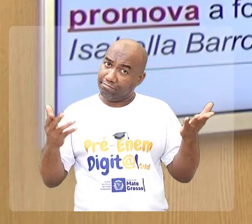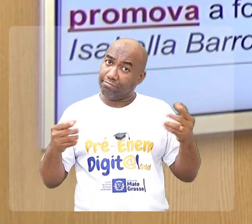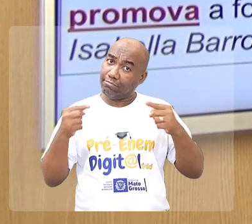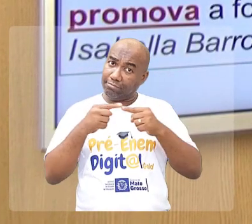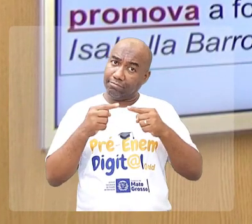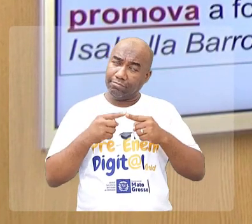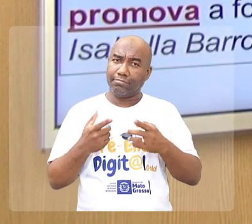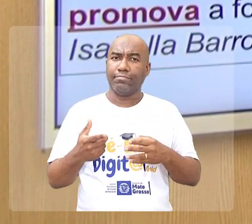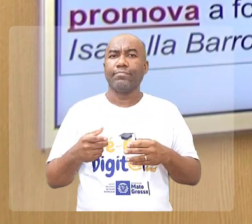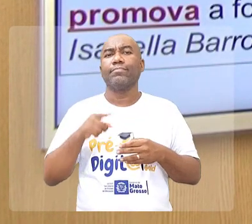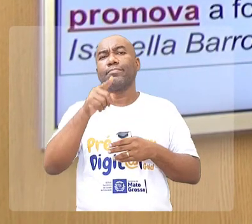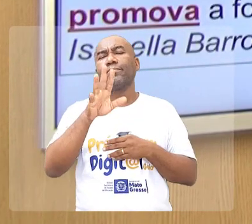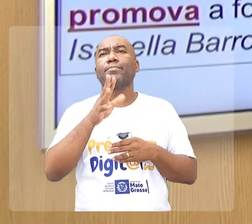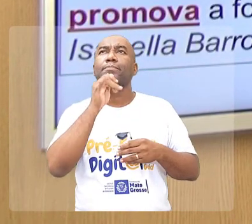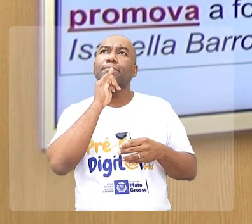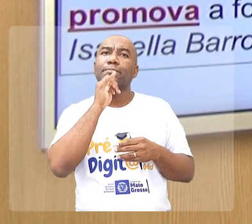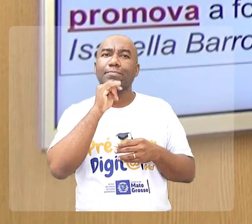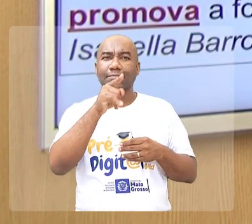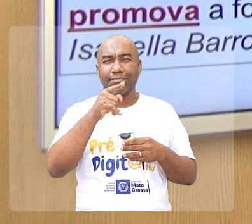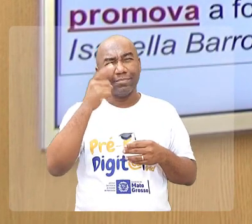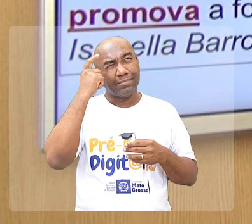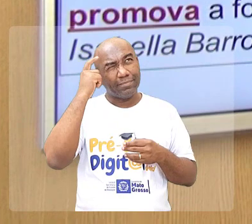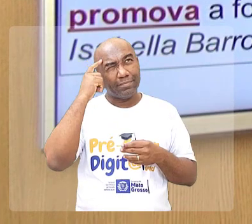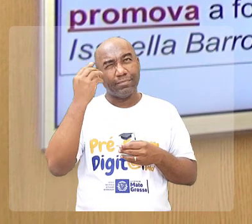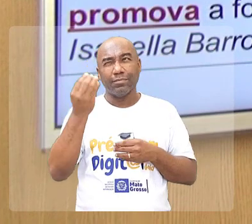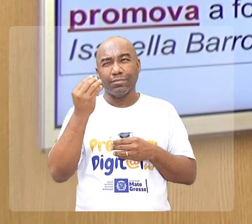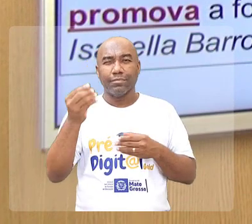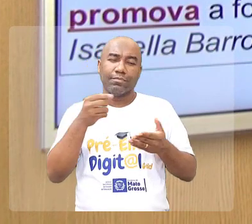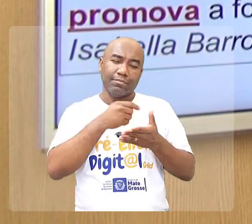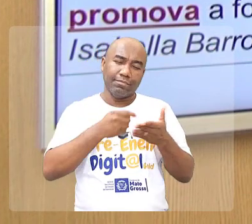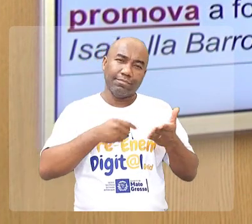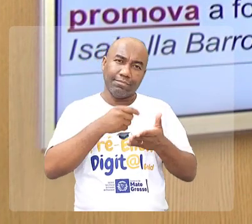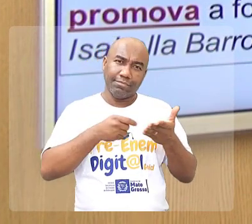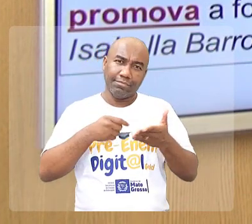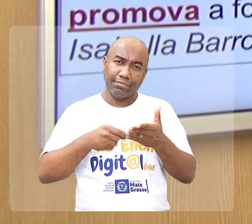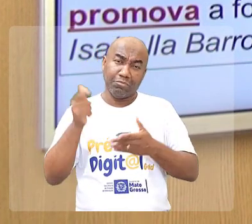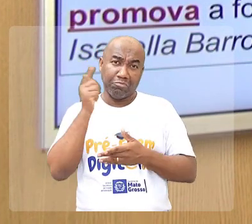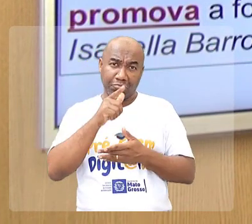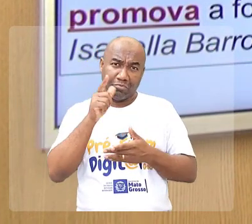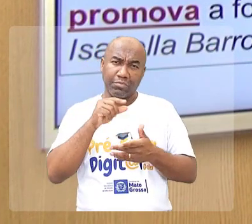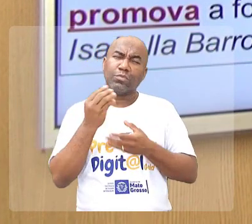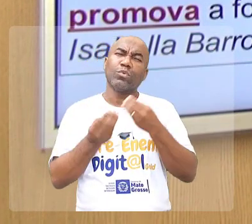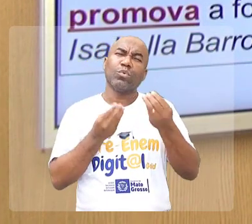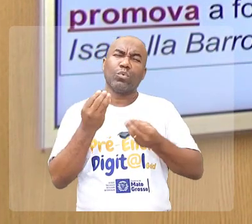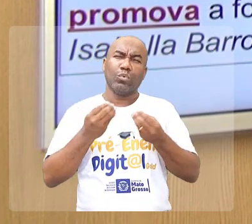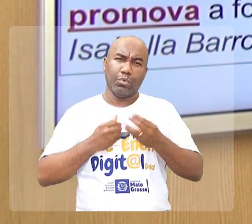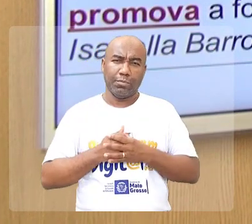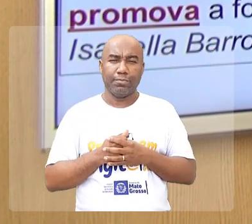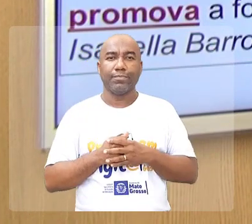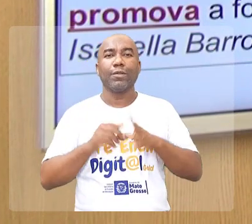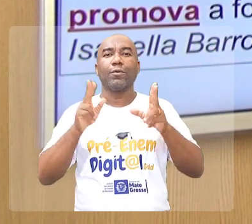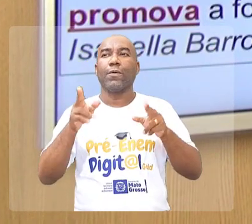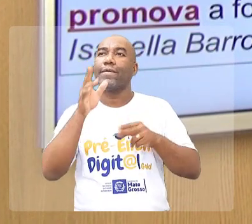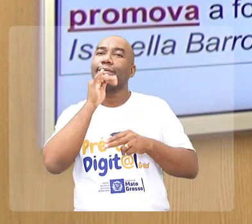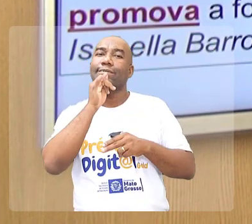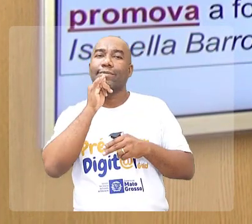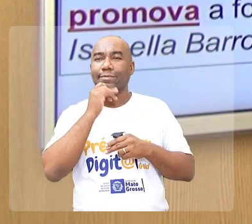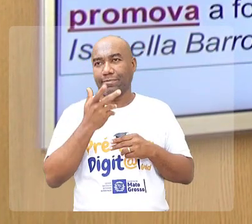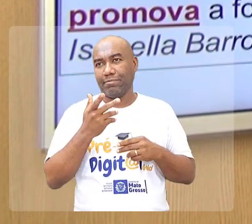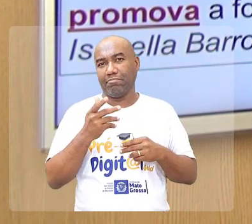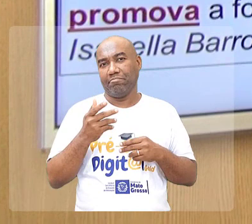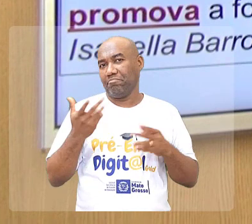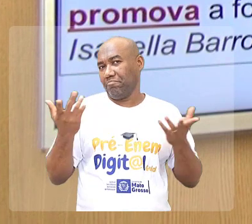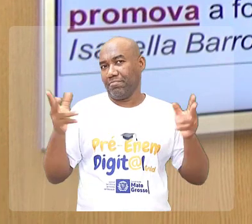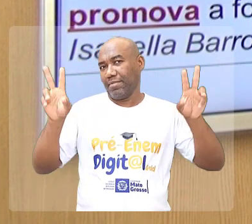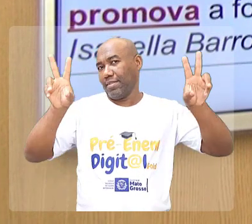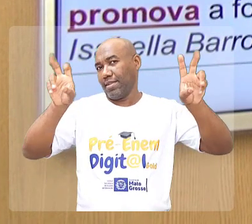escrevendo a conclusão? Vamos pensar em um problema. Como eu falei aqui rapidinho, sistema carcerário, certo? Nós temos